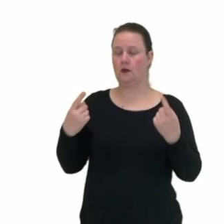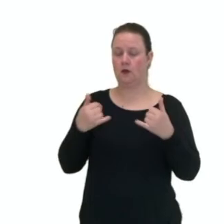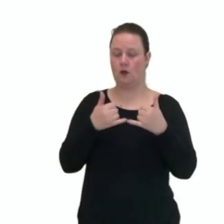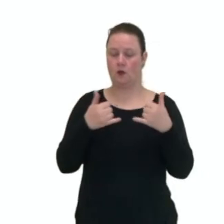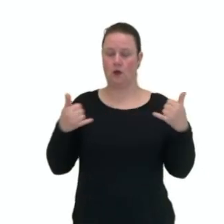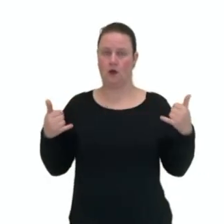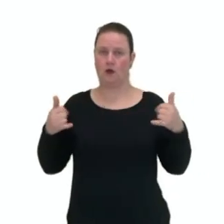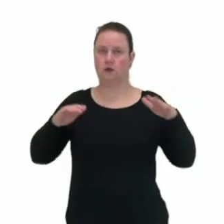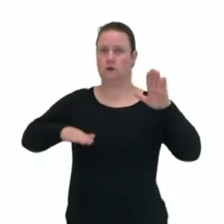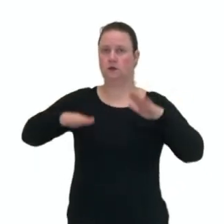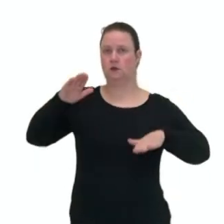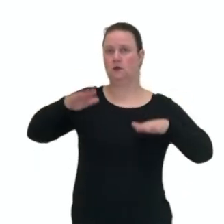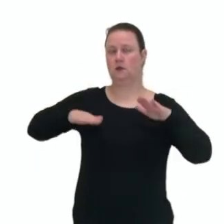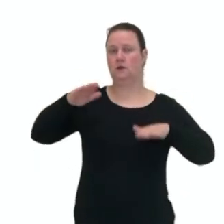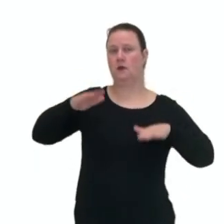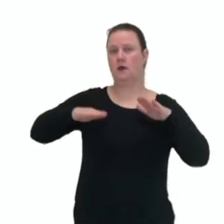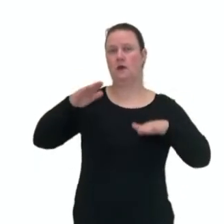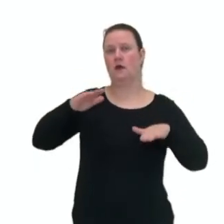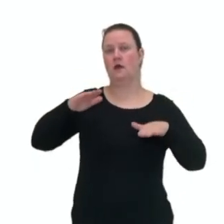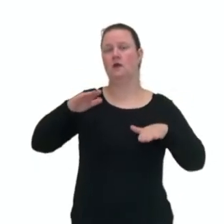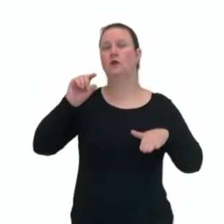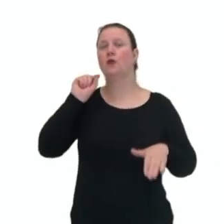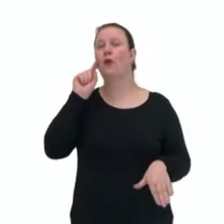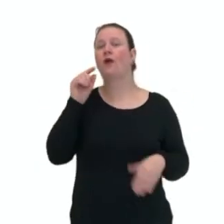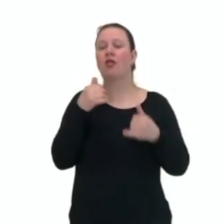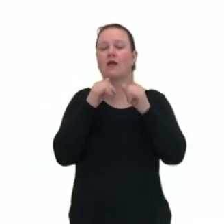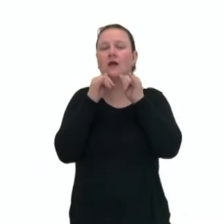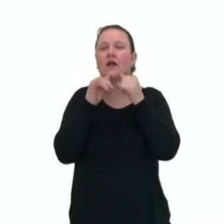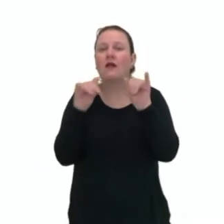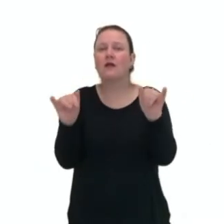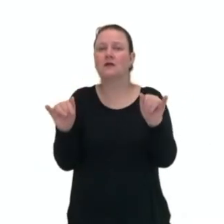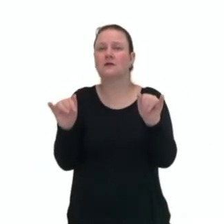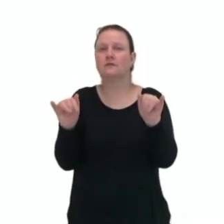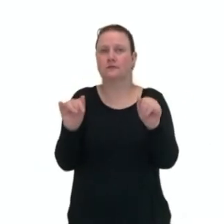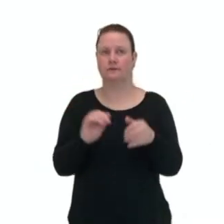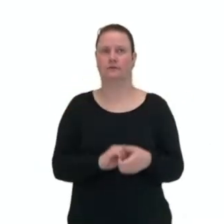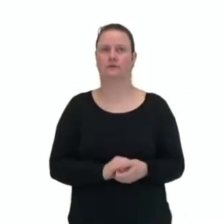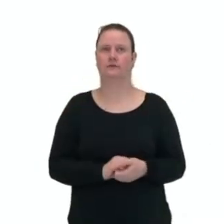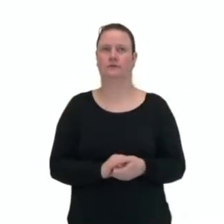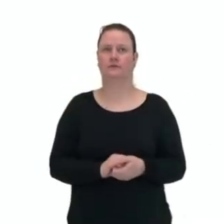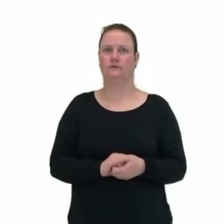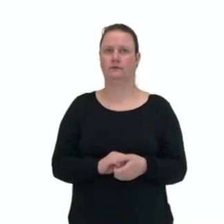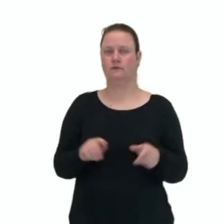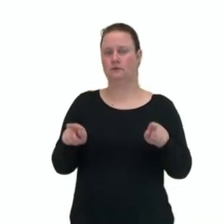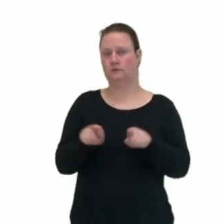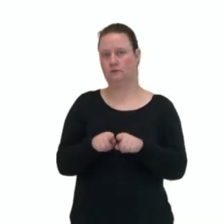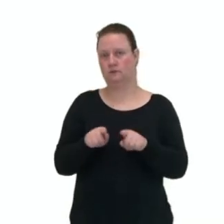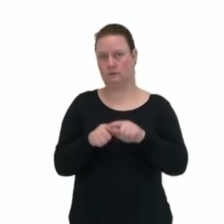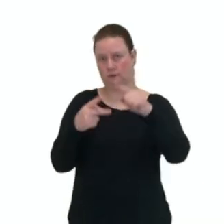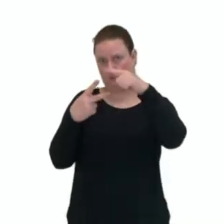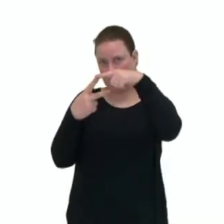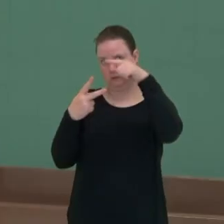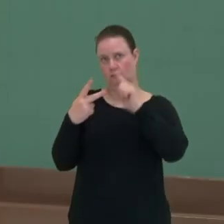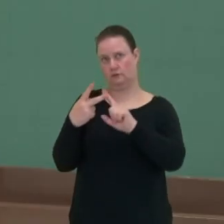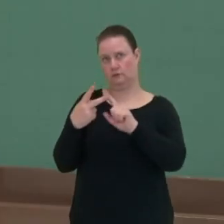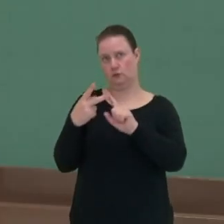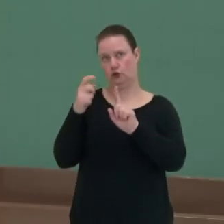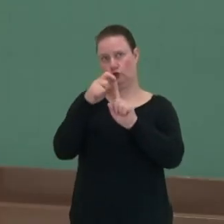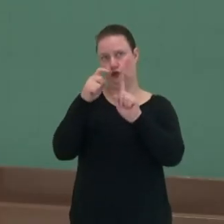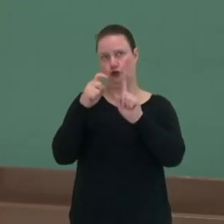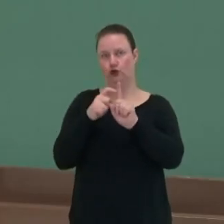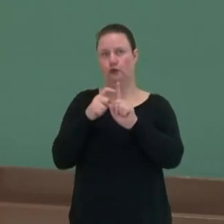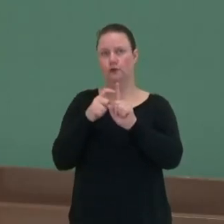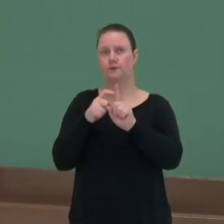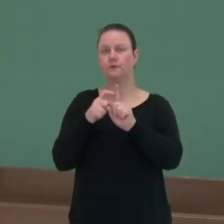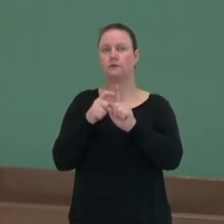depende da resistência elétrica do elemento que se encontra em cada fio. Além disso, dos 2 circuitos que a gente percebeu,